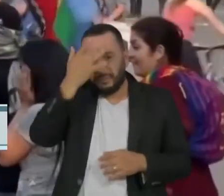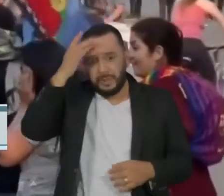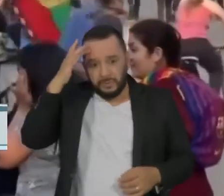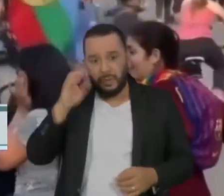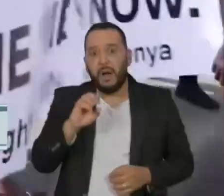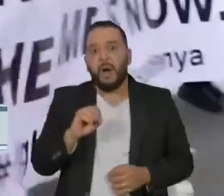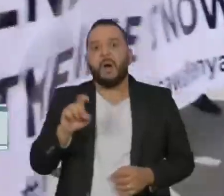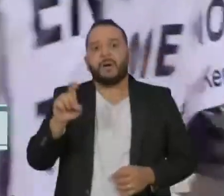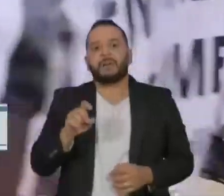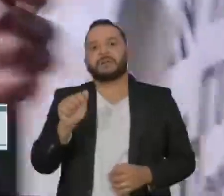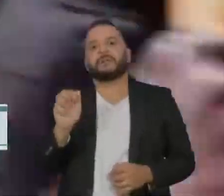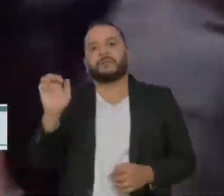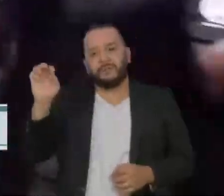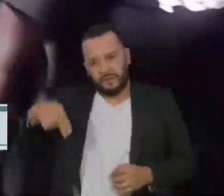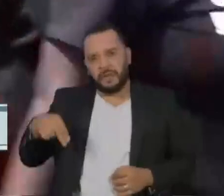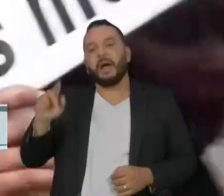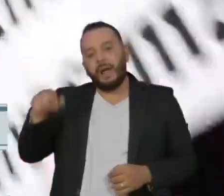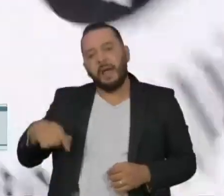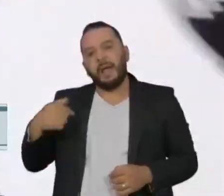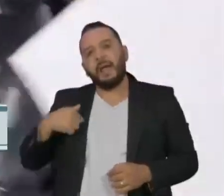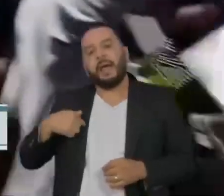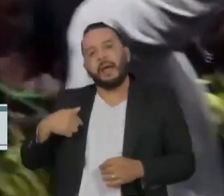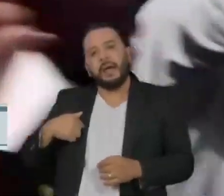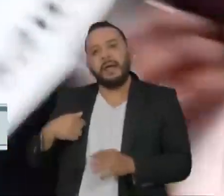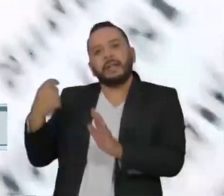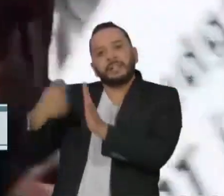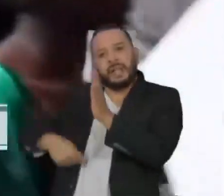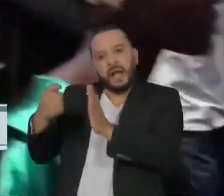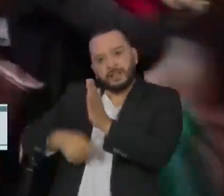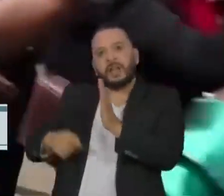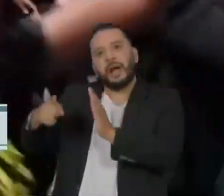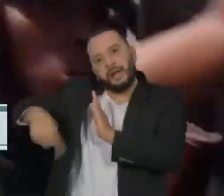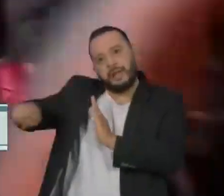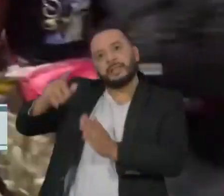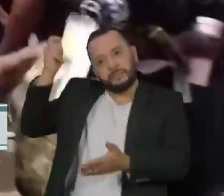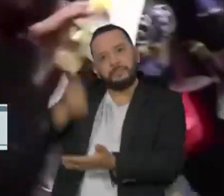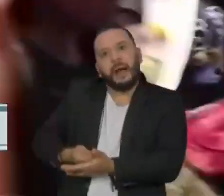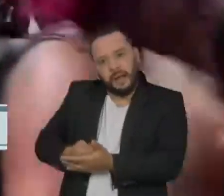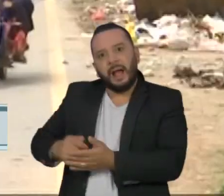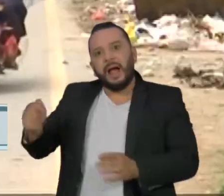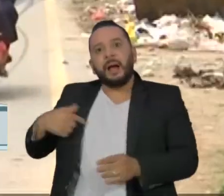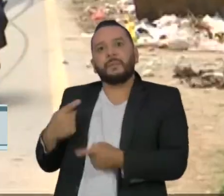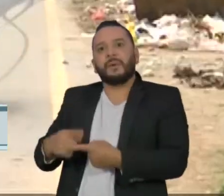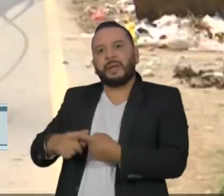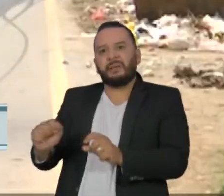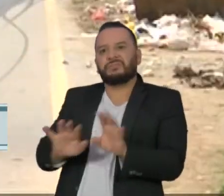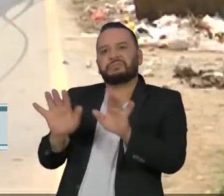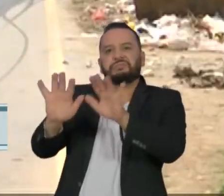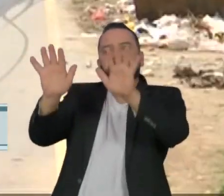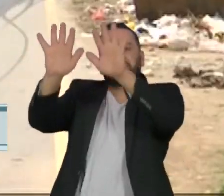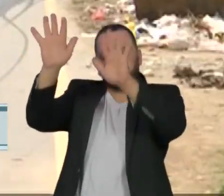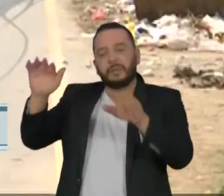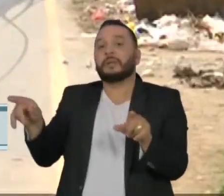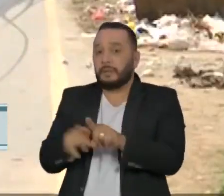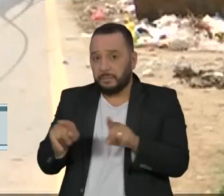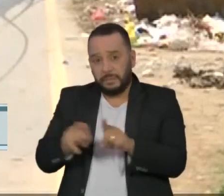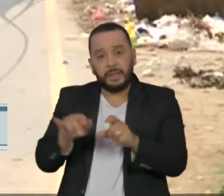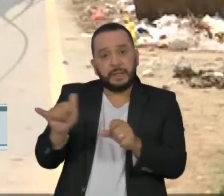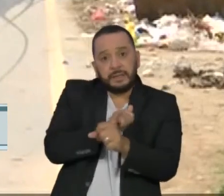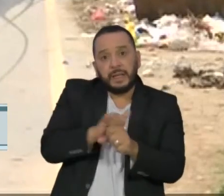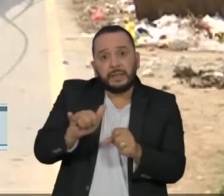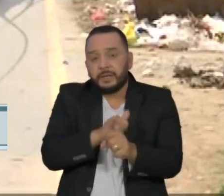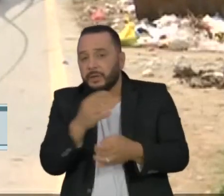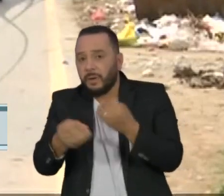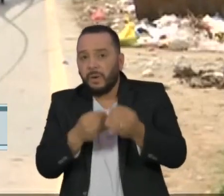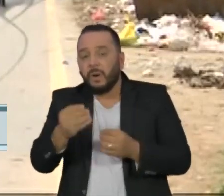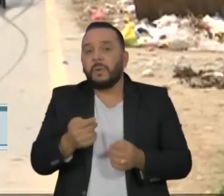que a solução é taxar os luxos que emitem alto teor de carbono e canalizar o investimento para alternativas de baixo teor para melhorar